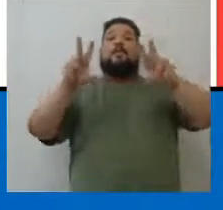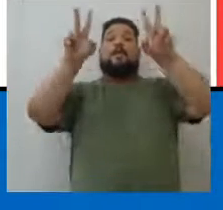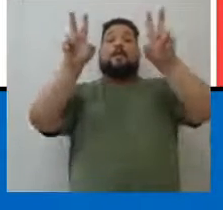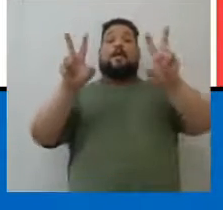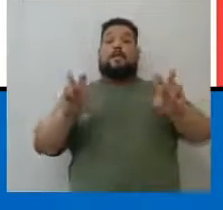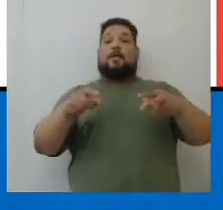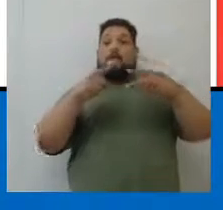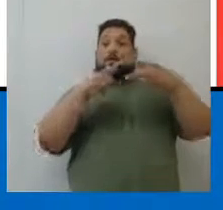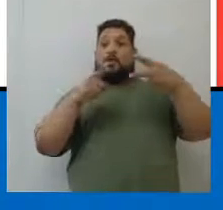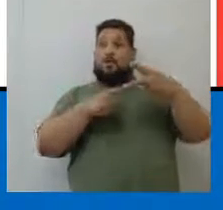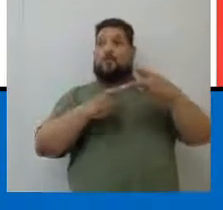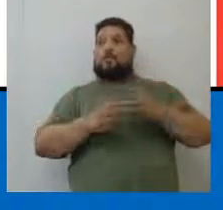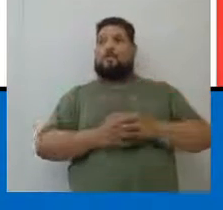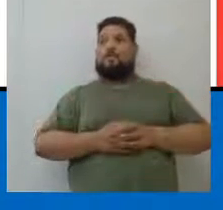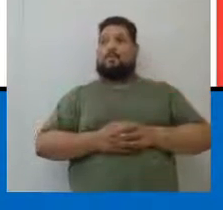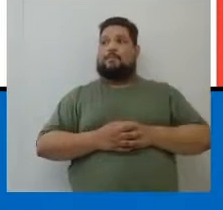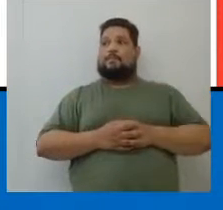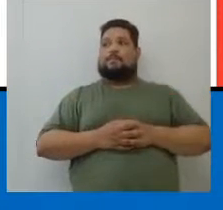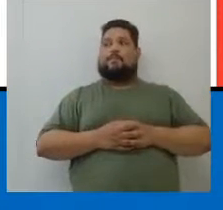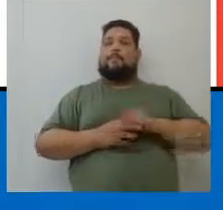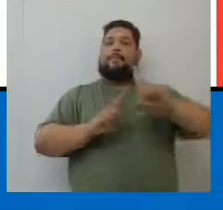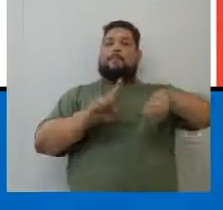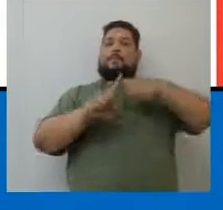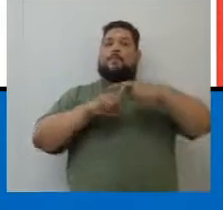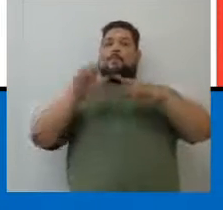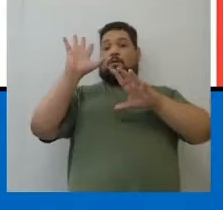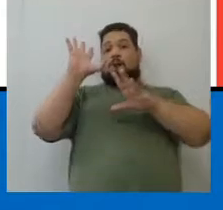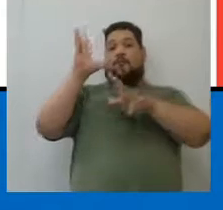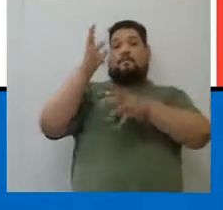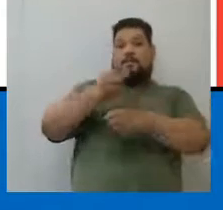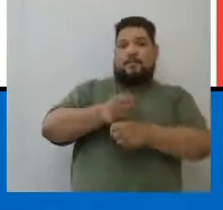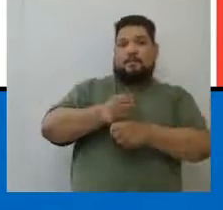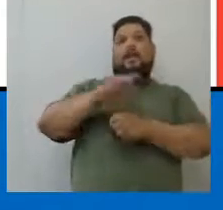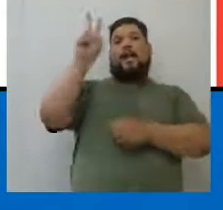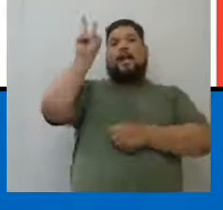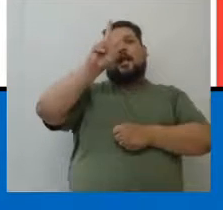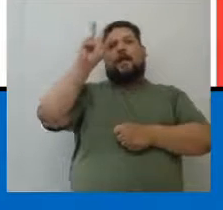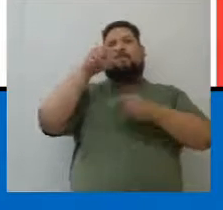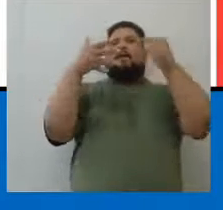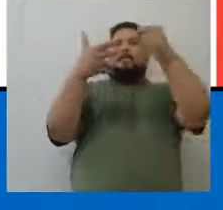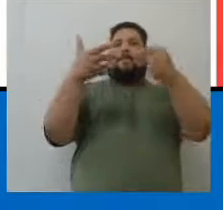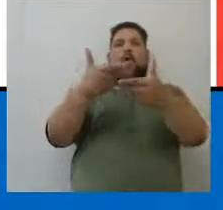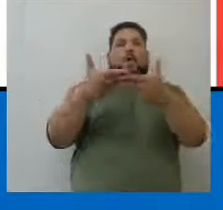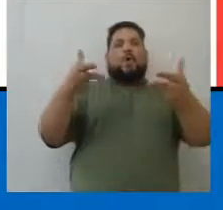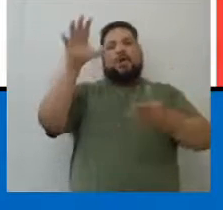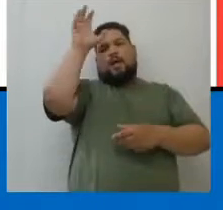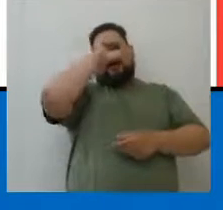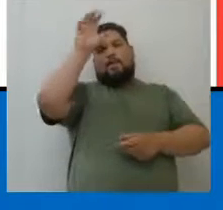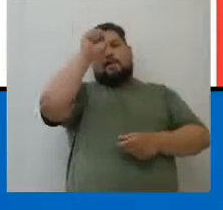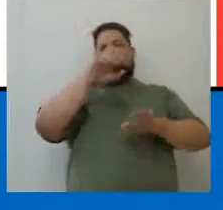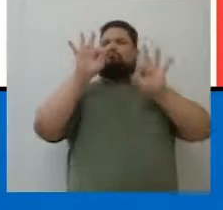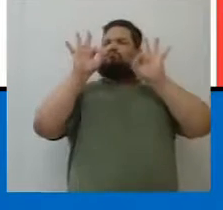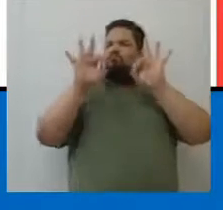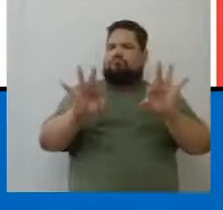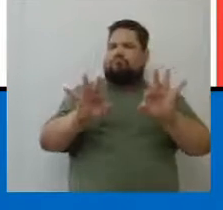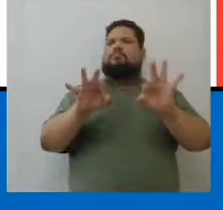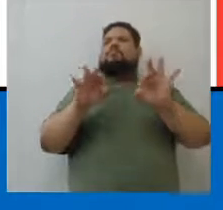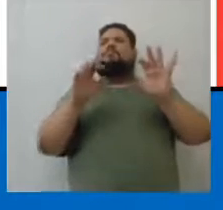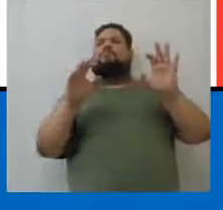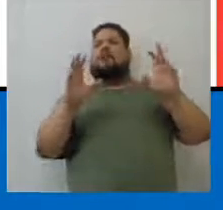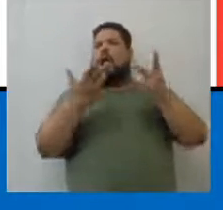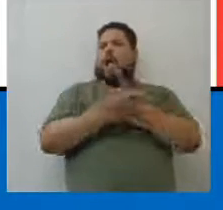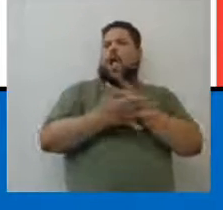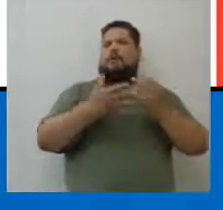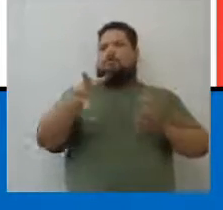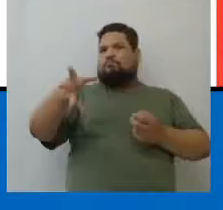tá? Duas questões e fazer uma revisão, fazer uma retrospectiva, tudo que a gente viu, tá? Pra gente ver se tá bem certinho, tá